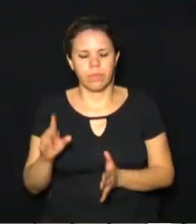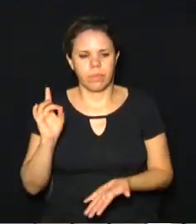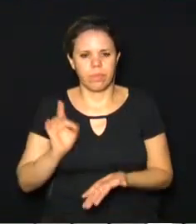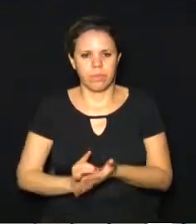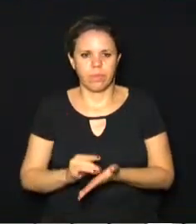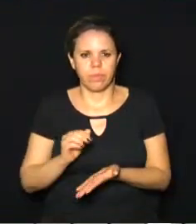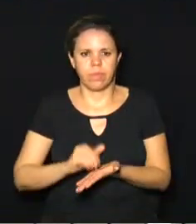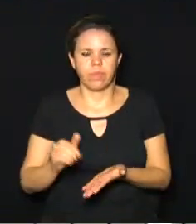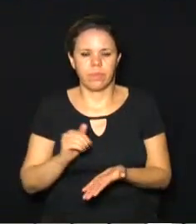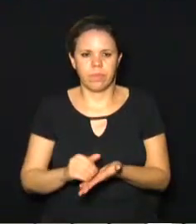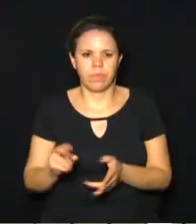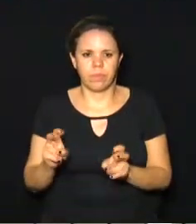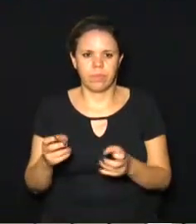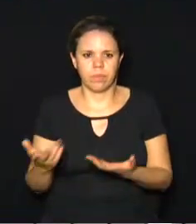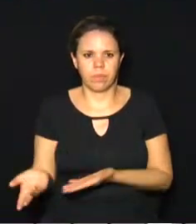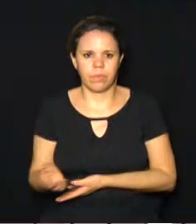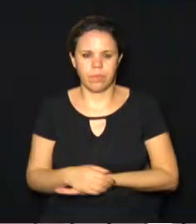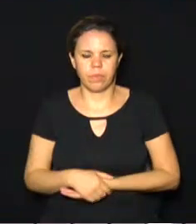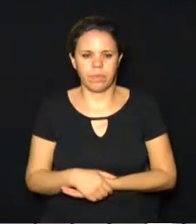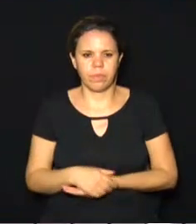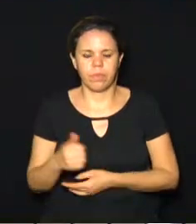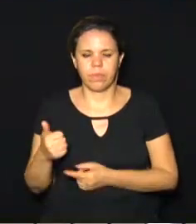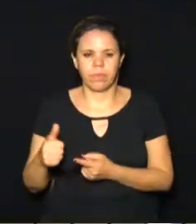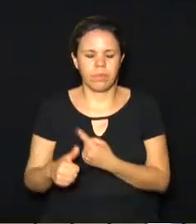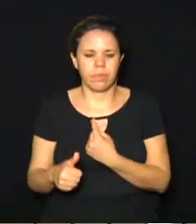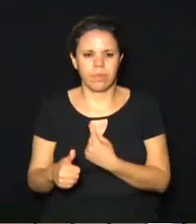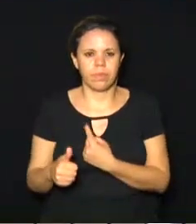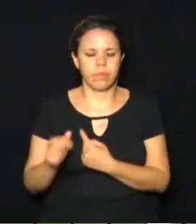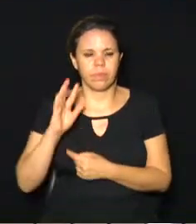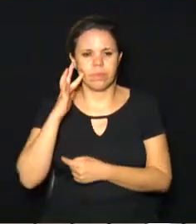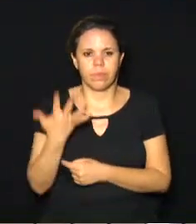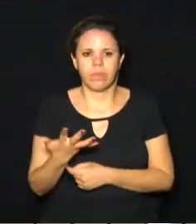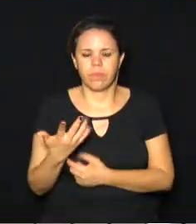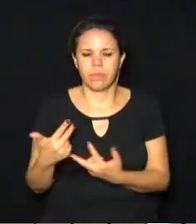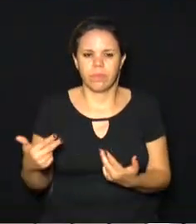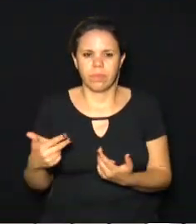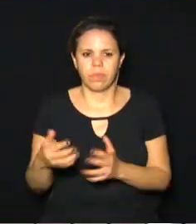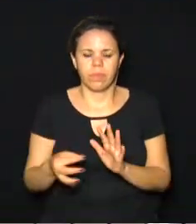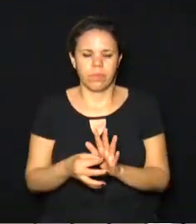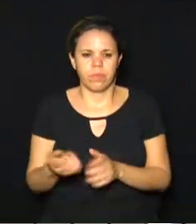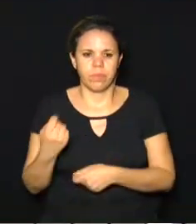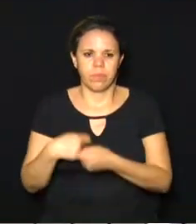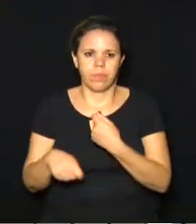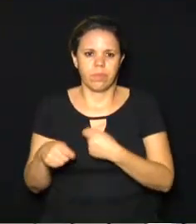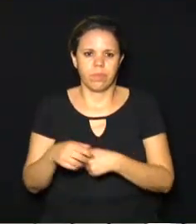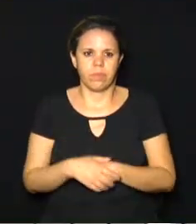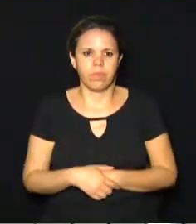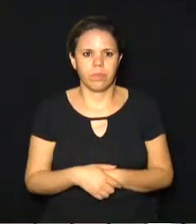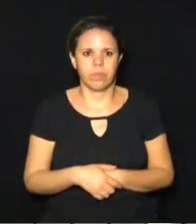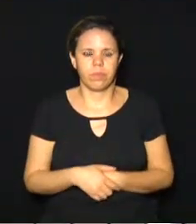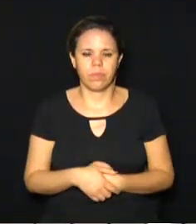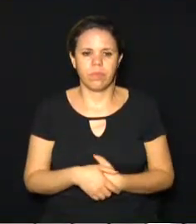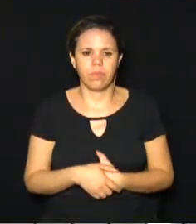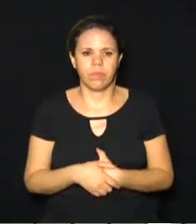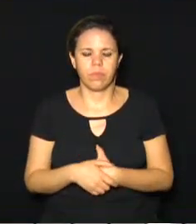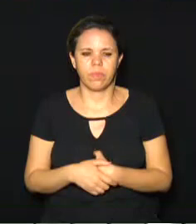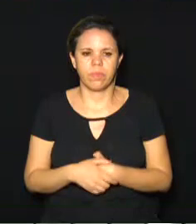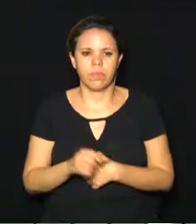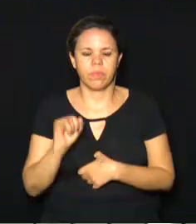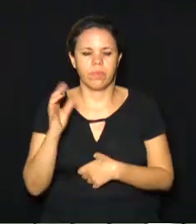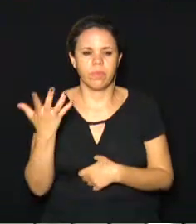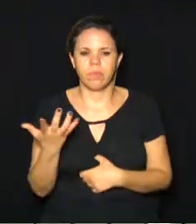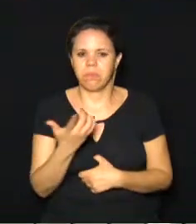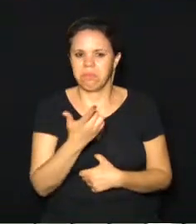oficial da Secretaria sobre isso. Primeiro, resolver, né, do ponto de vista administrativo, né? Caso